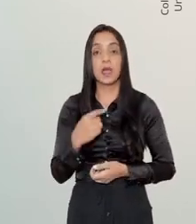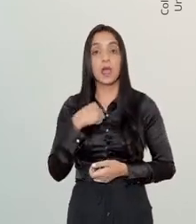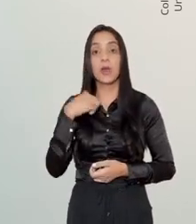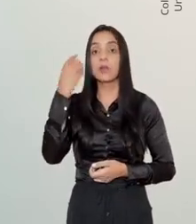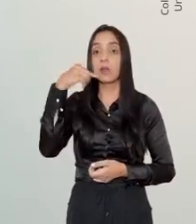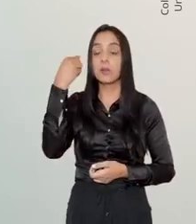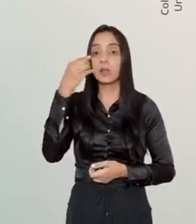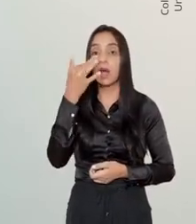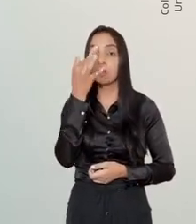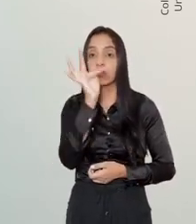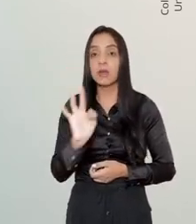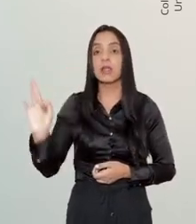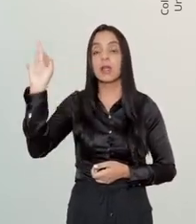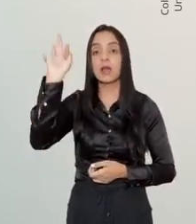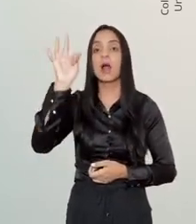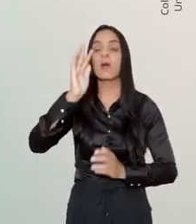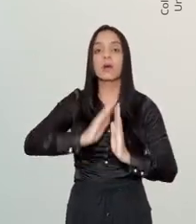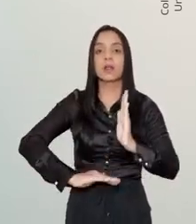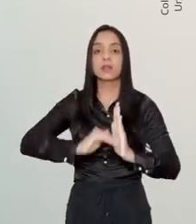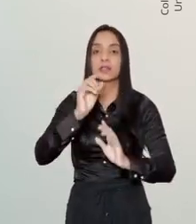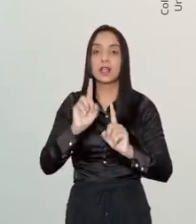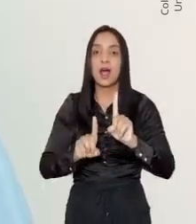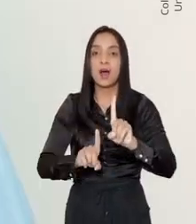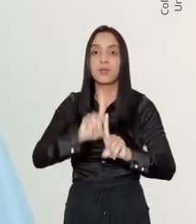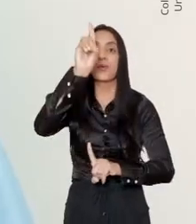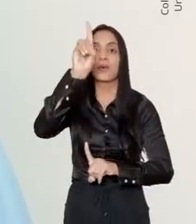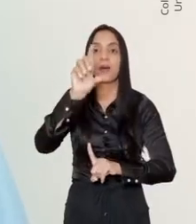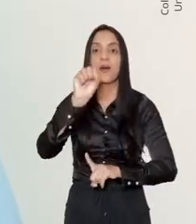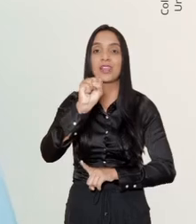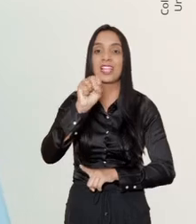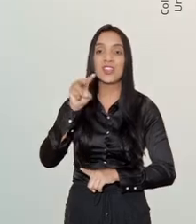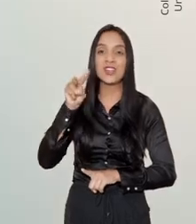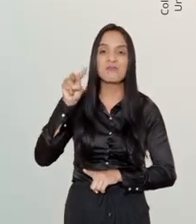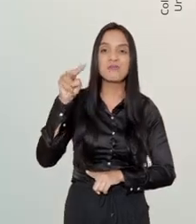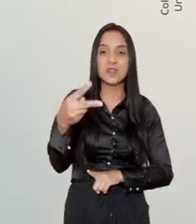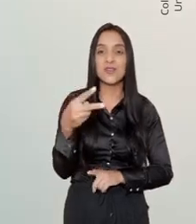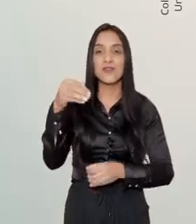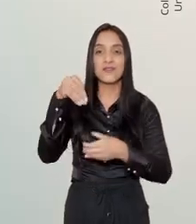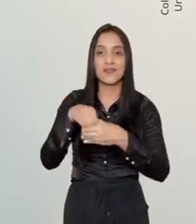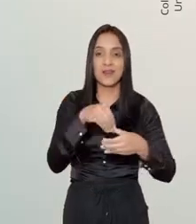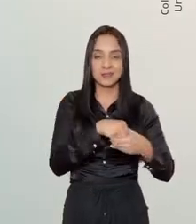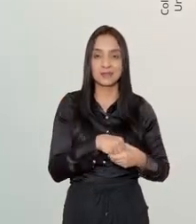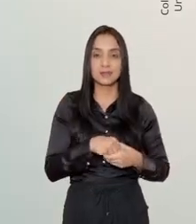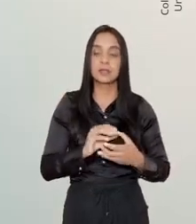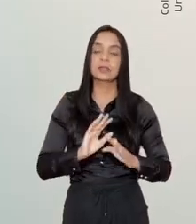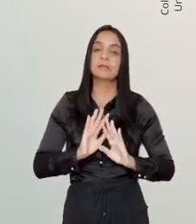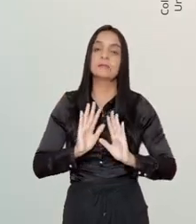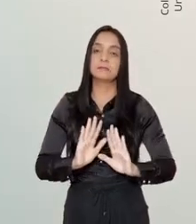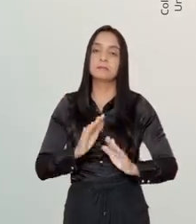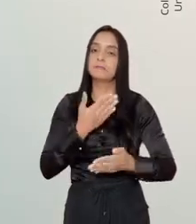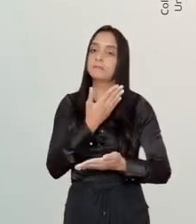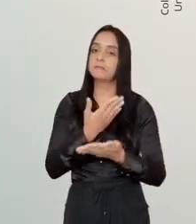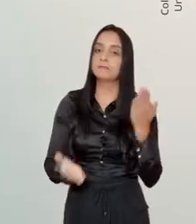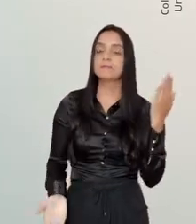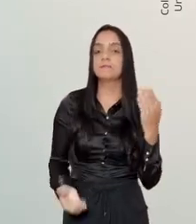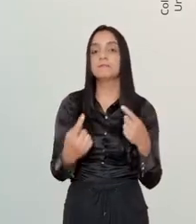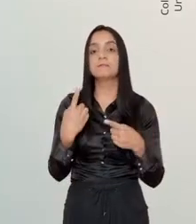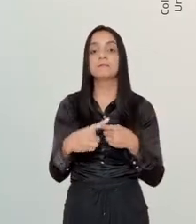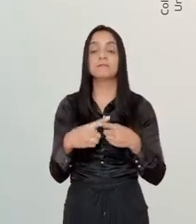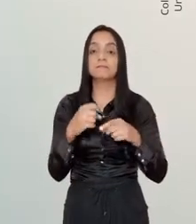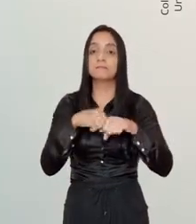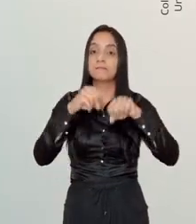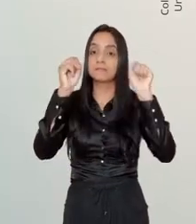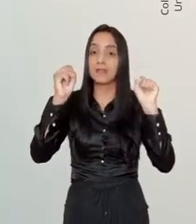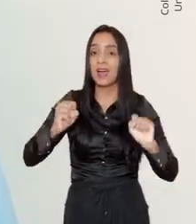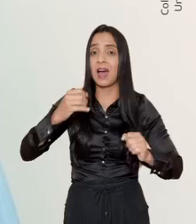não. Me lancei deputado federal por Colatina. Foi recorde, de 82 mil votos. Mas perdi por